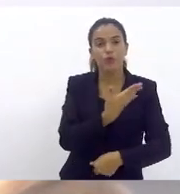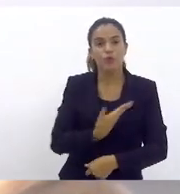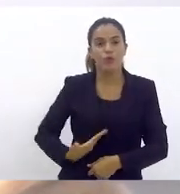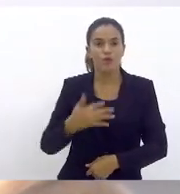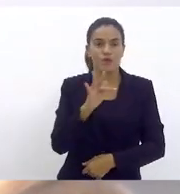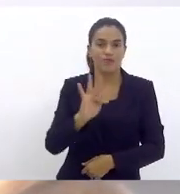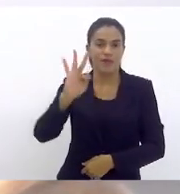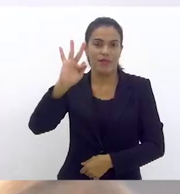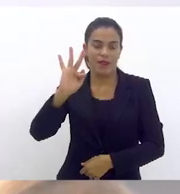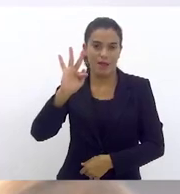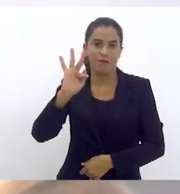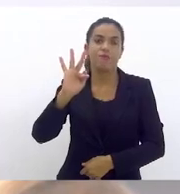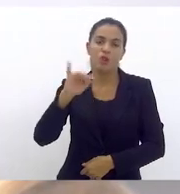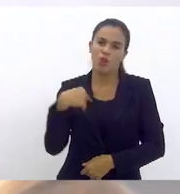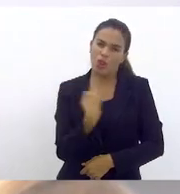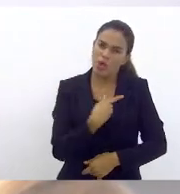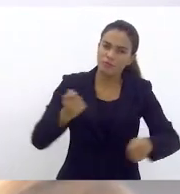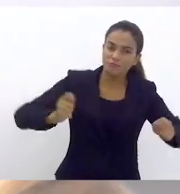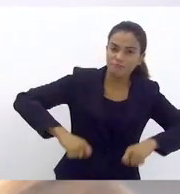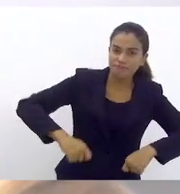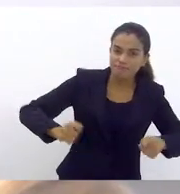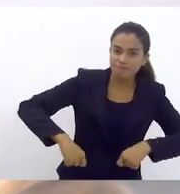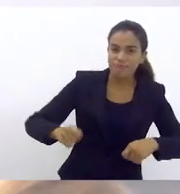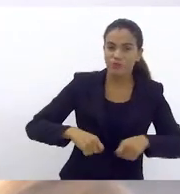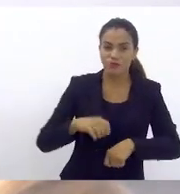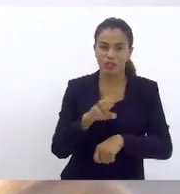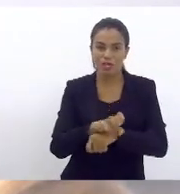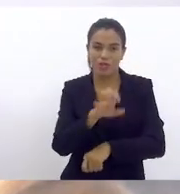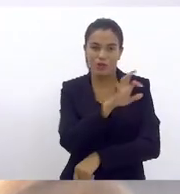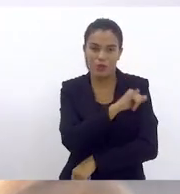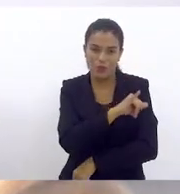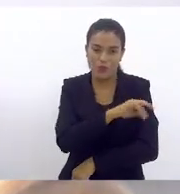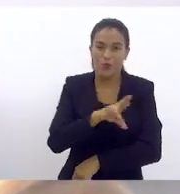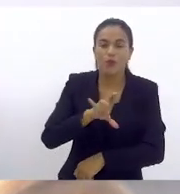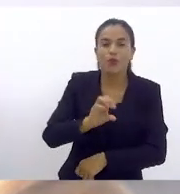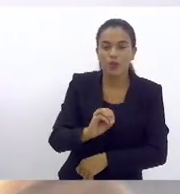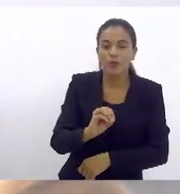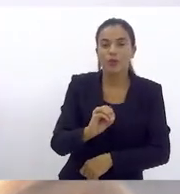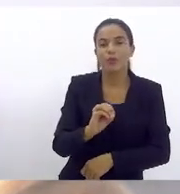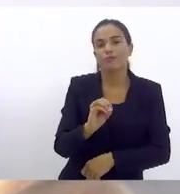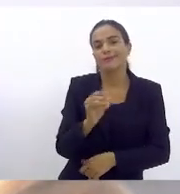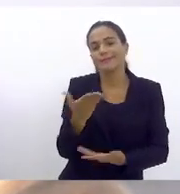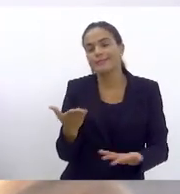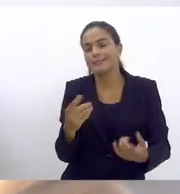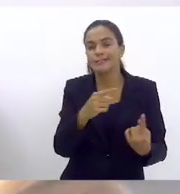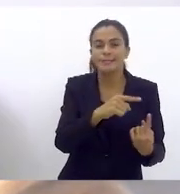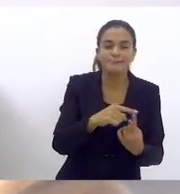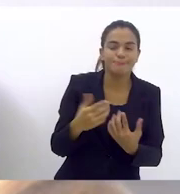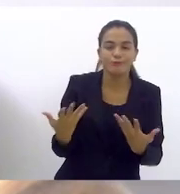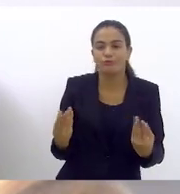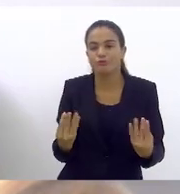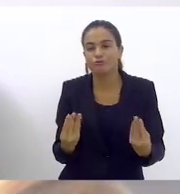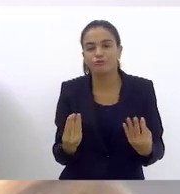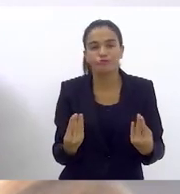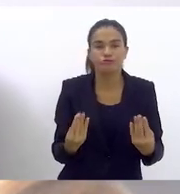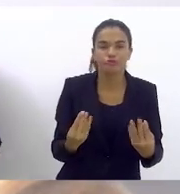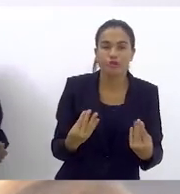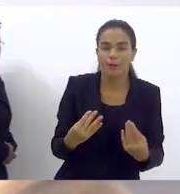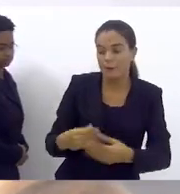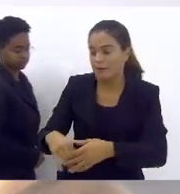Federal nós possamos fazer o estado do Rio de Janeiro ser uma espécie de